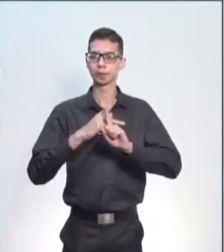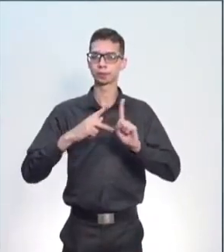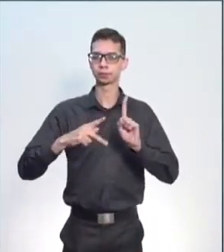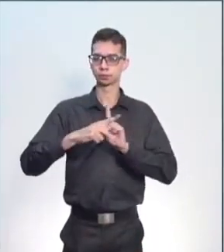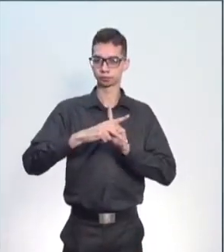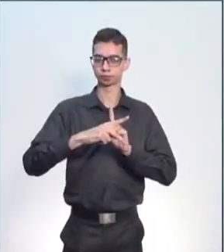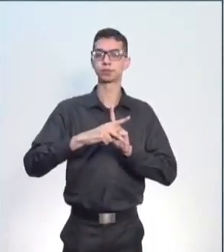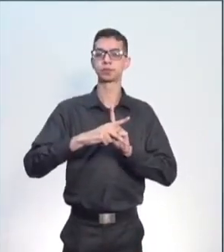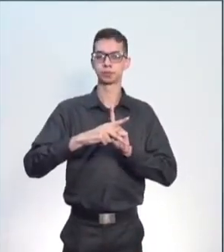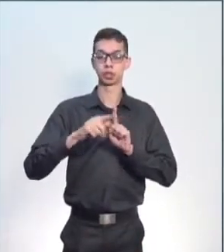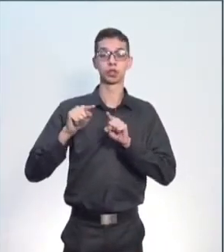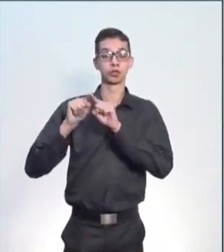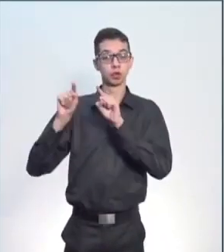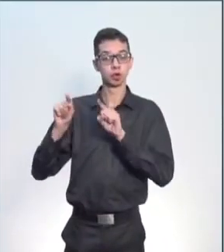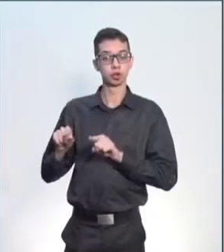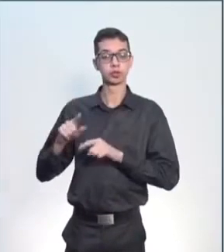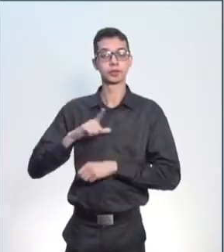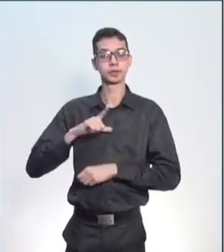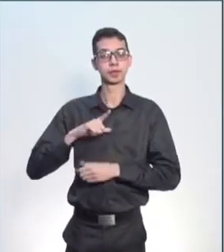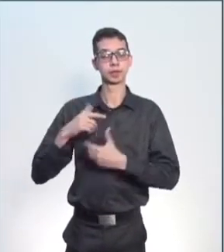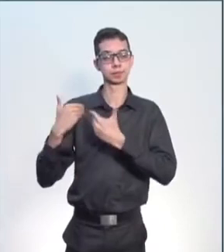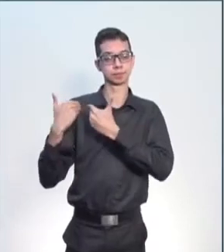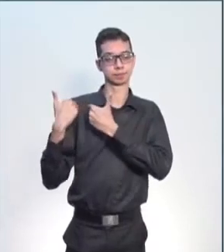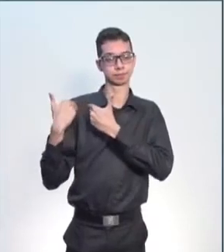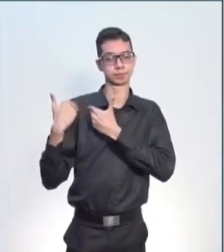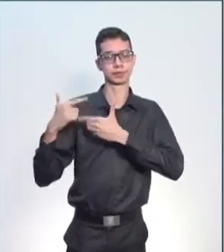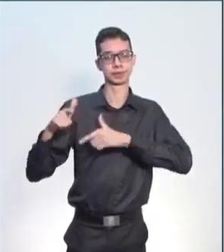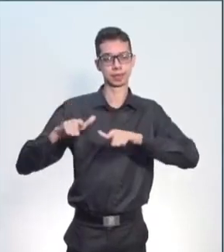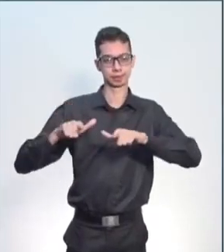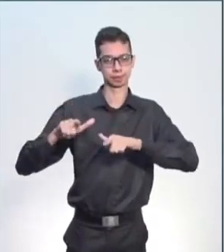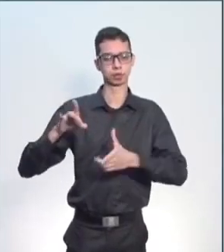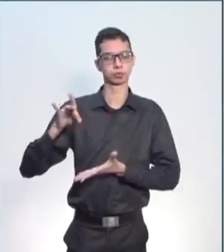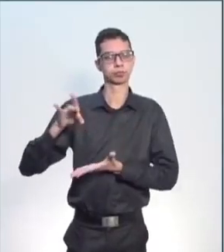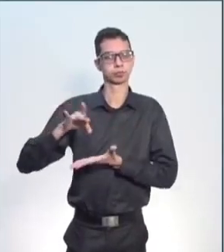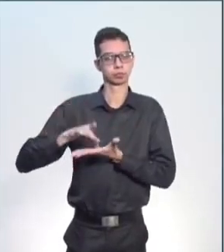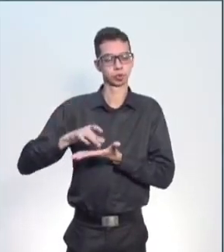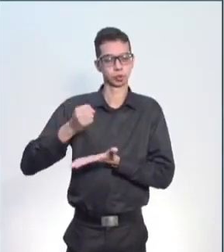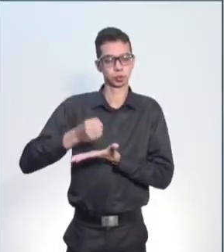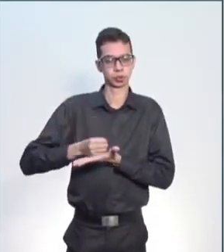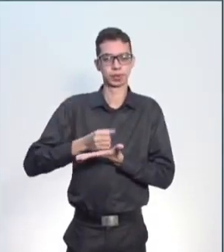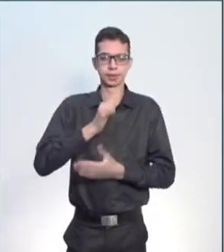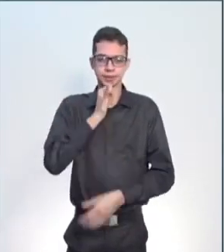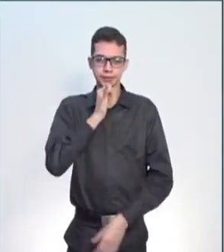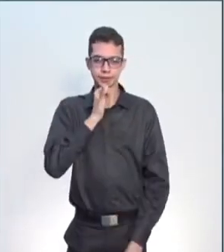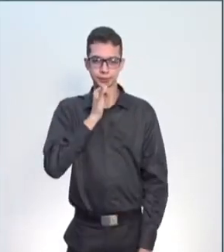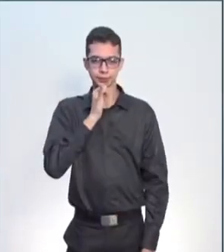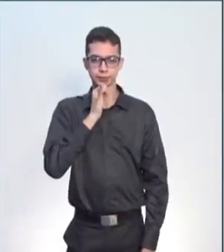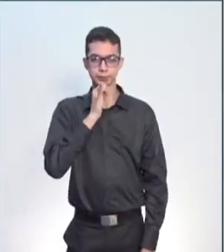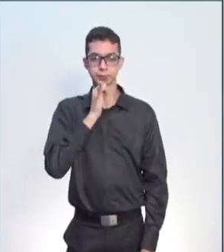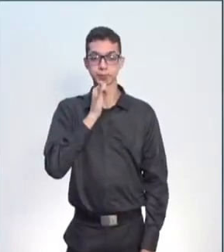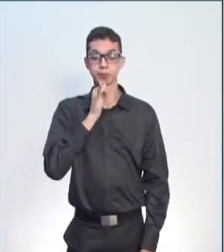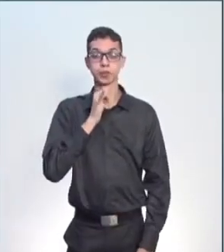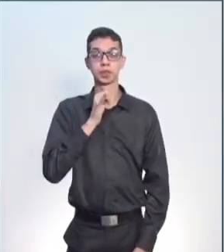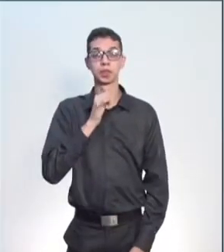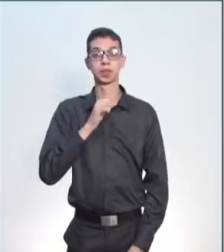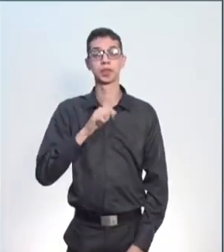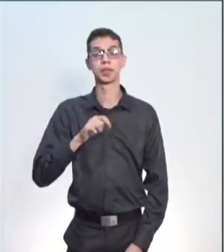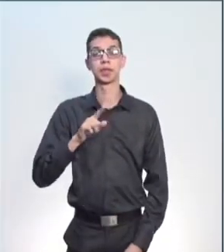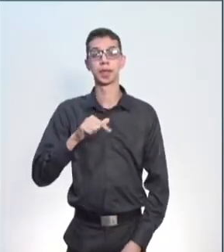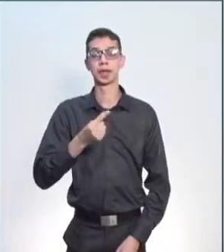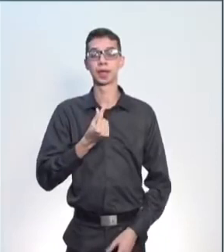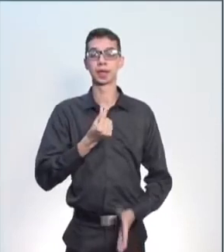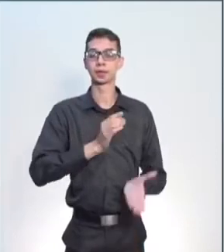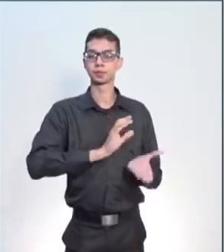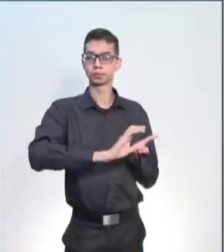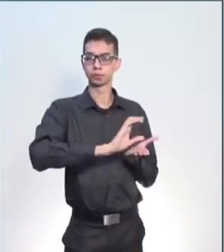servidores titulares de cargos efetivos, que seria a contribuição previdenciária